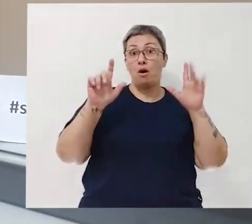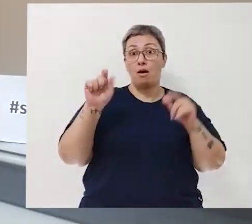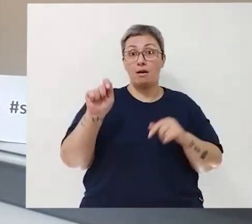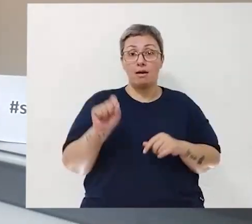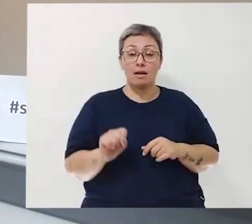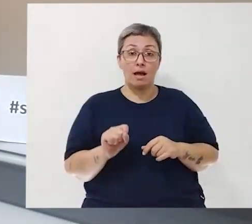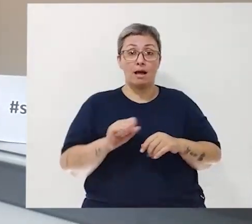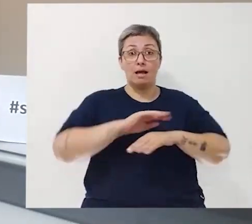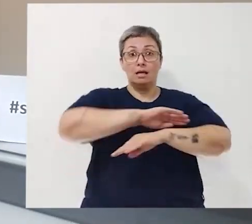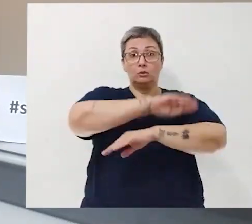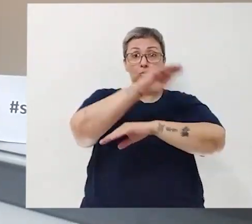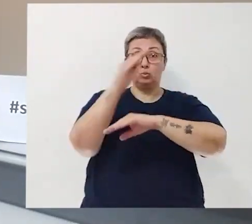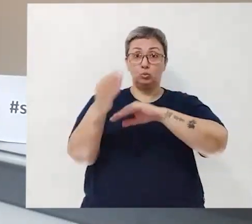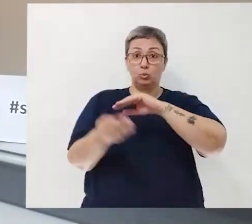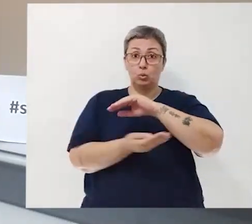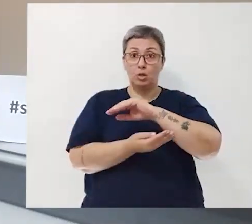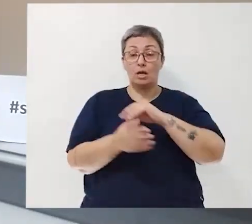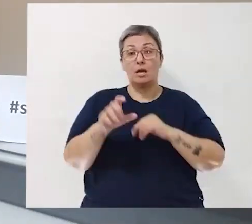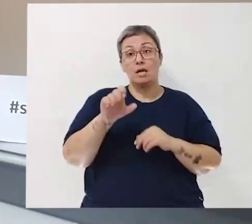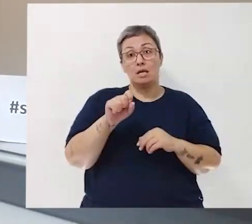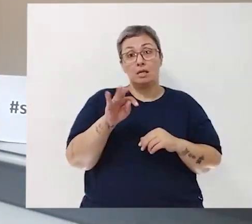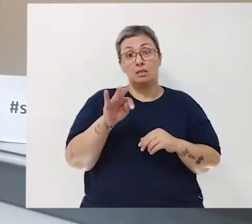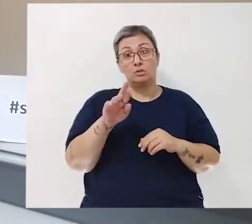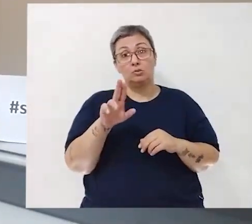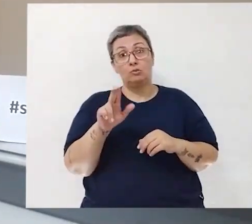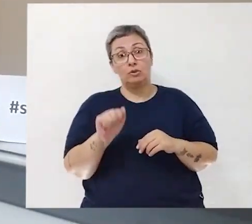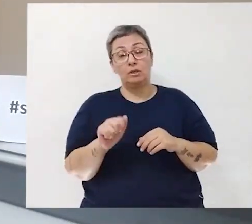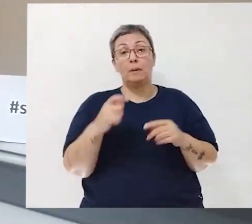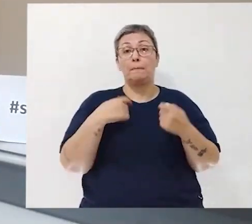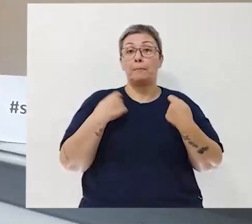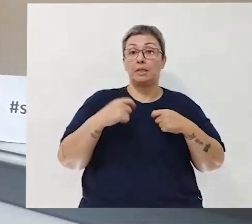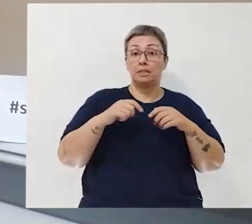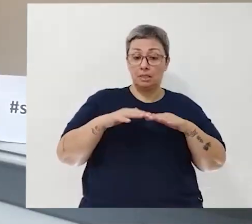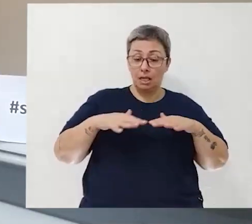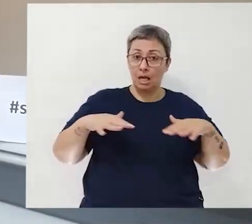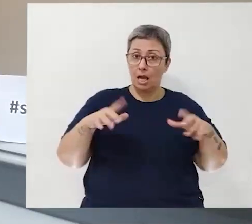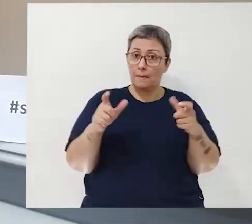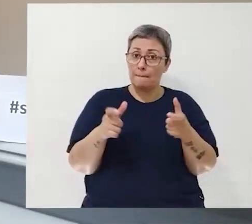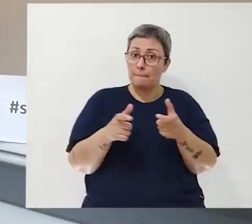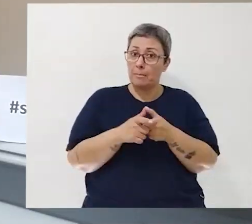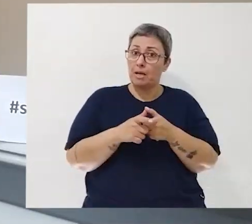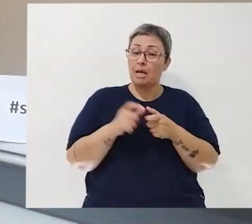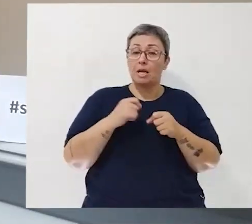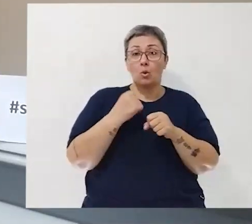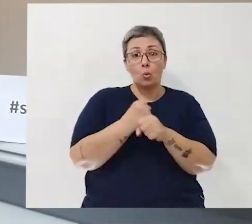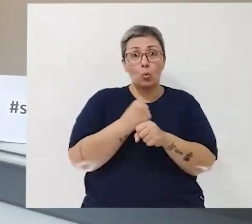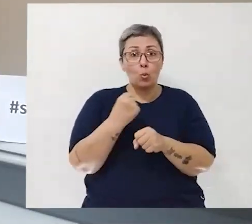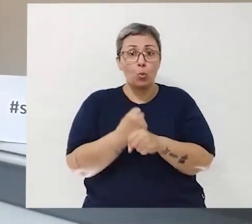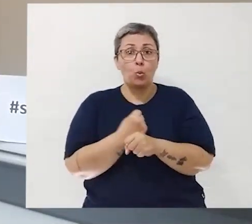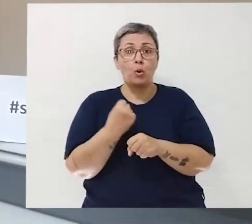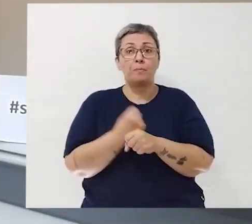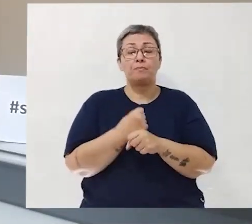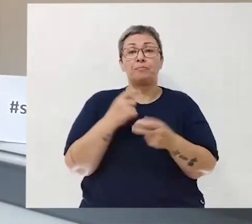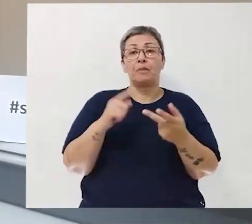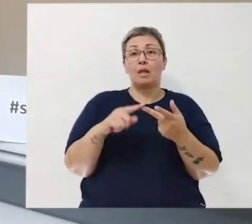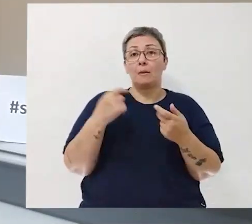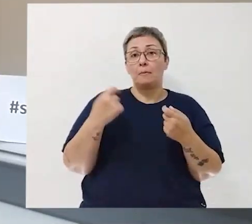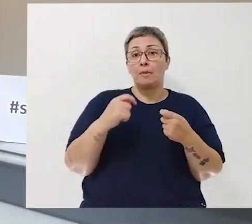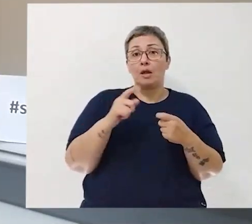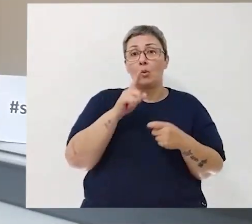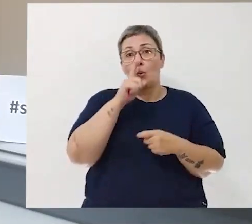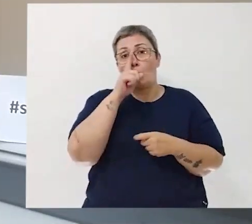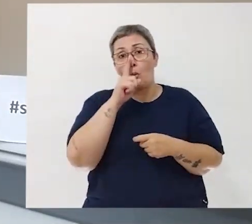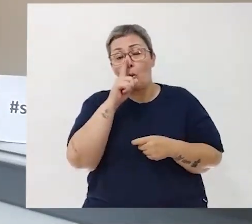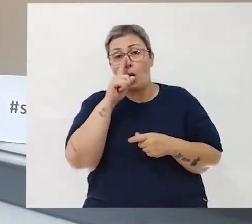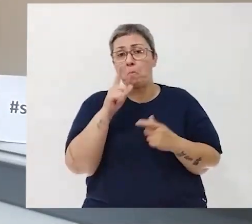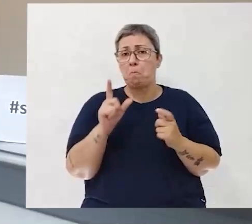geram o efeito estufa, né? Ela precisa de pequena área para sua construção, né? Tem um pequeno